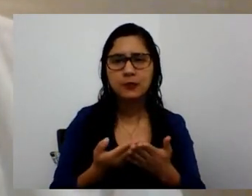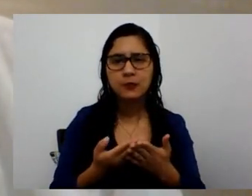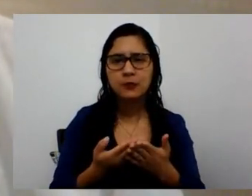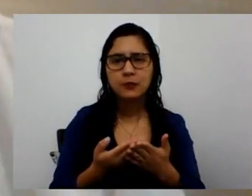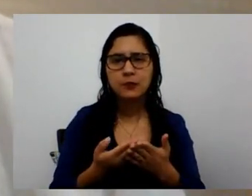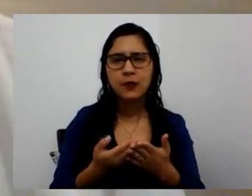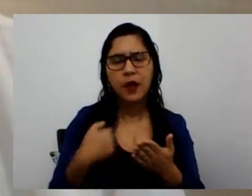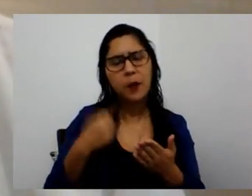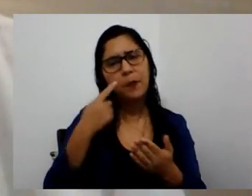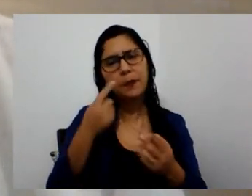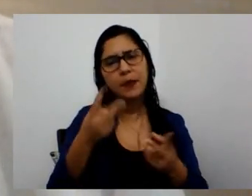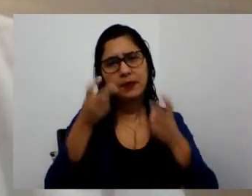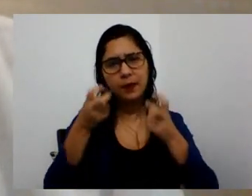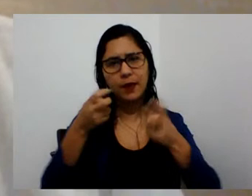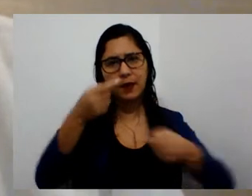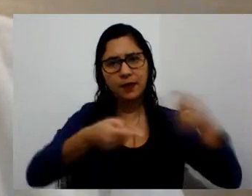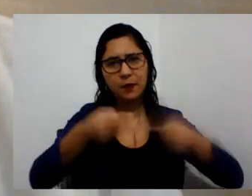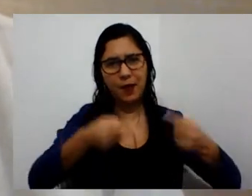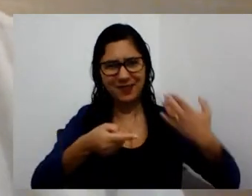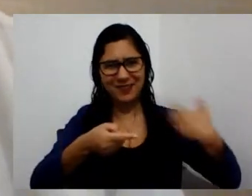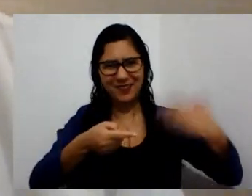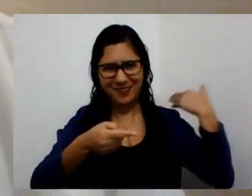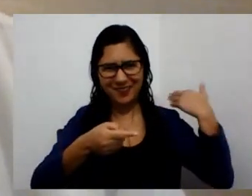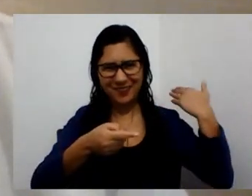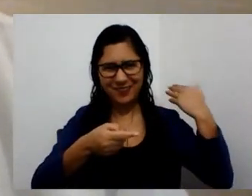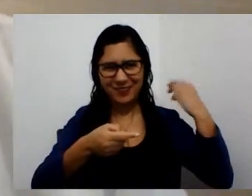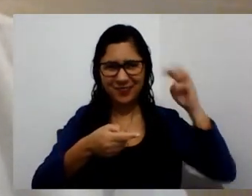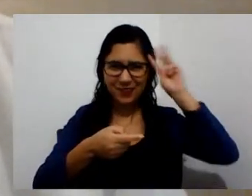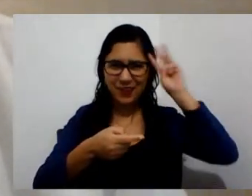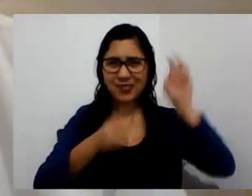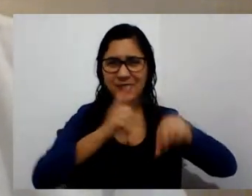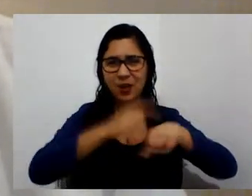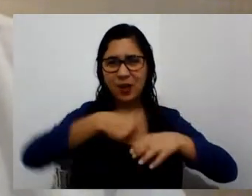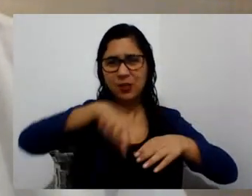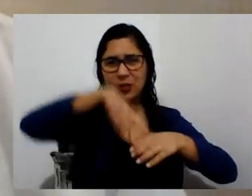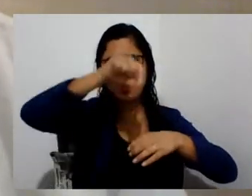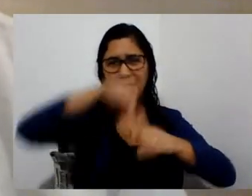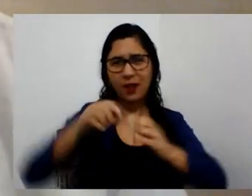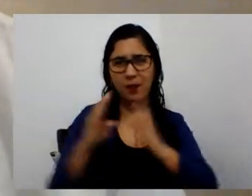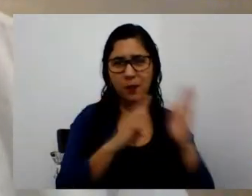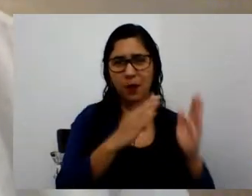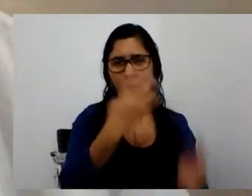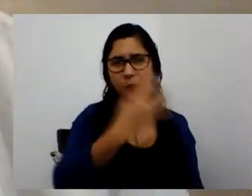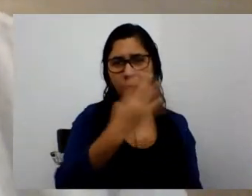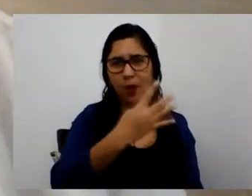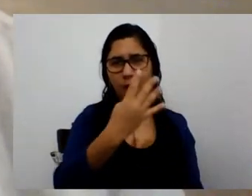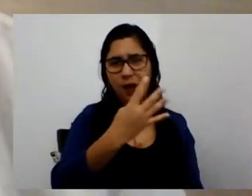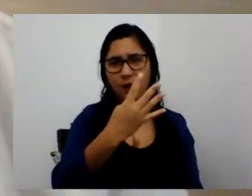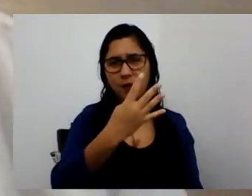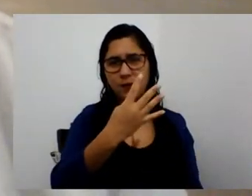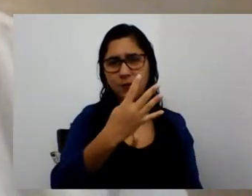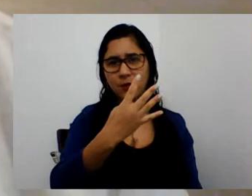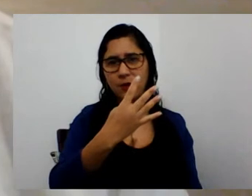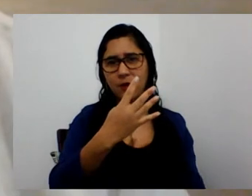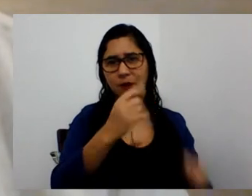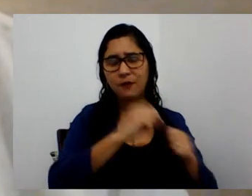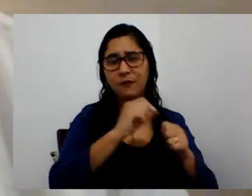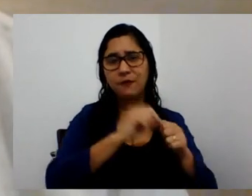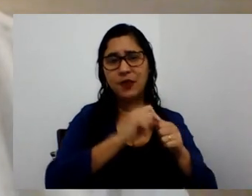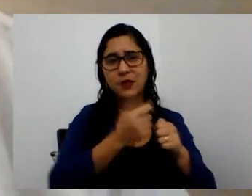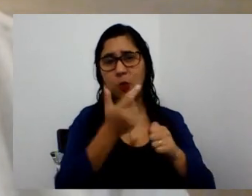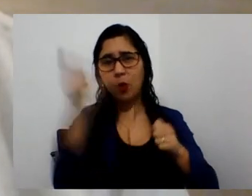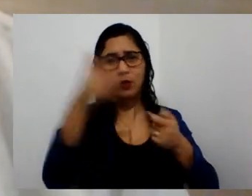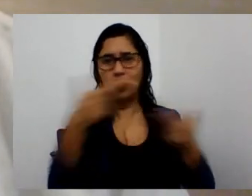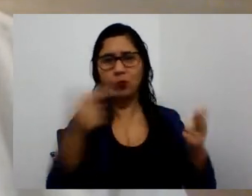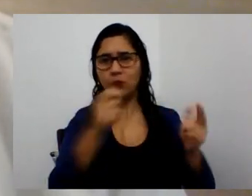Eu observei que no debate passado, justamente no sorteio do bloco 4, saiu uma alternativa que não estava prevista no